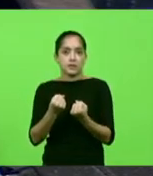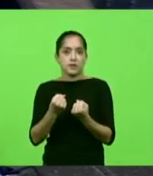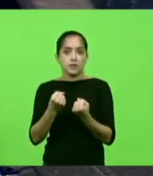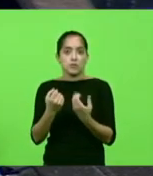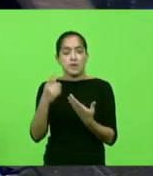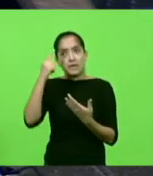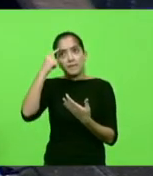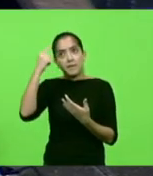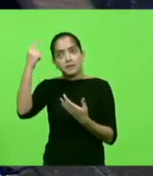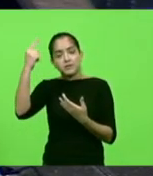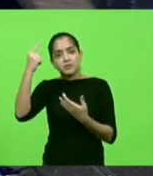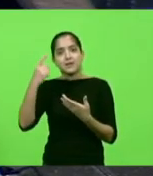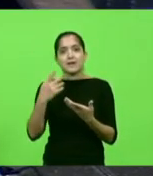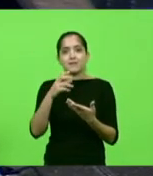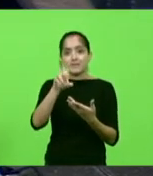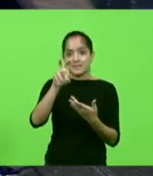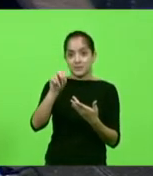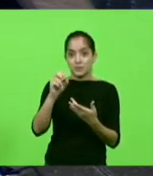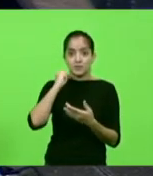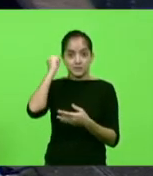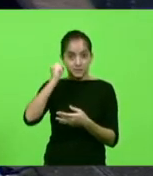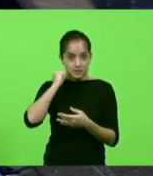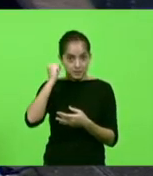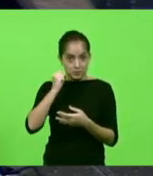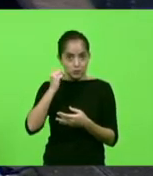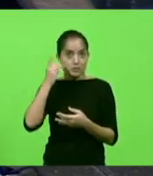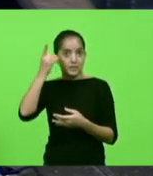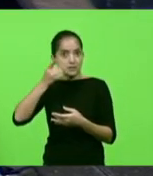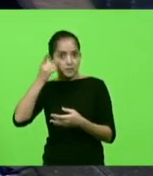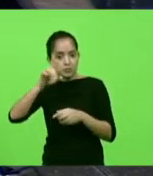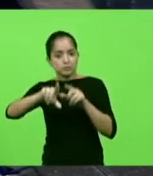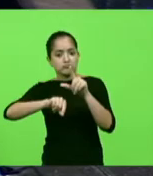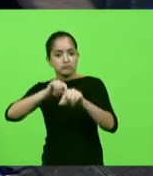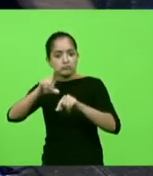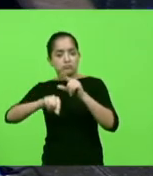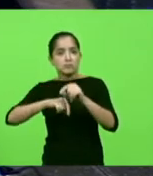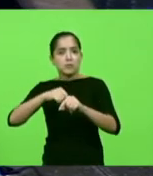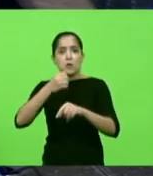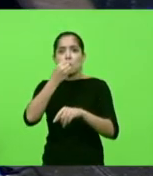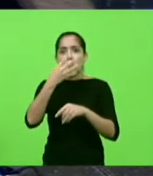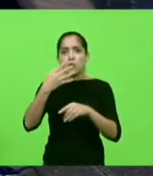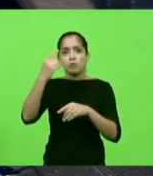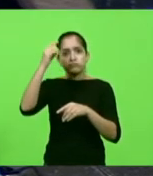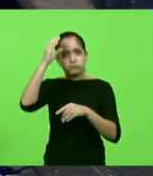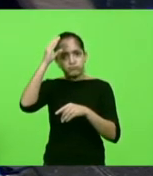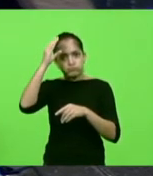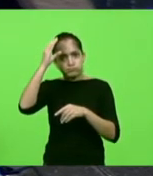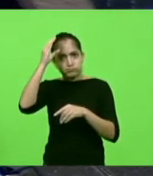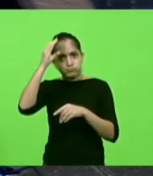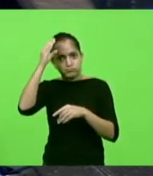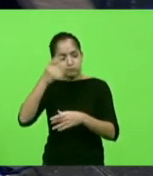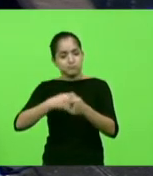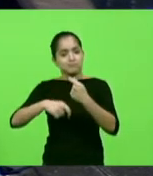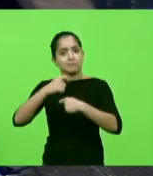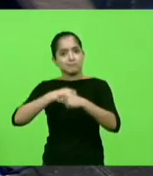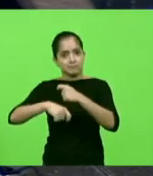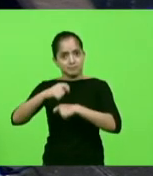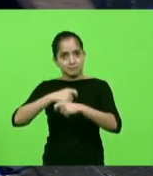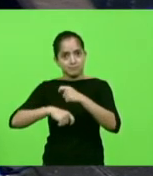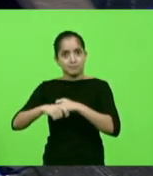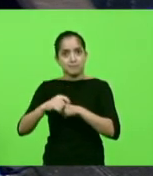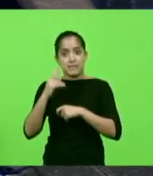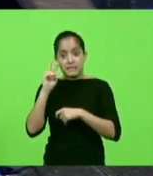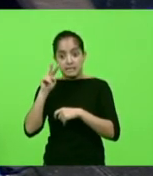50 senadores e deputados eleitos, nós teríamos de vez o bom senso econômico. Roberto, você estaria